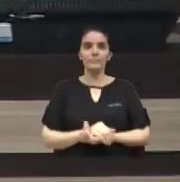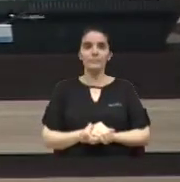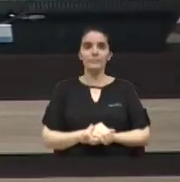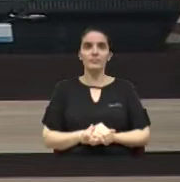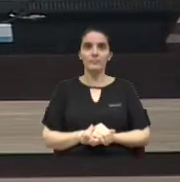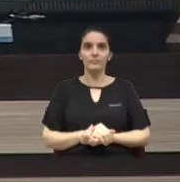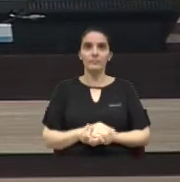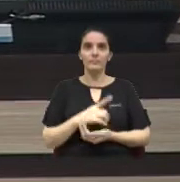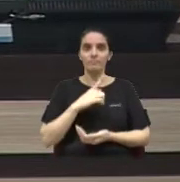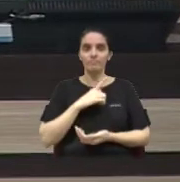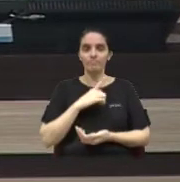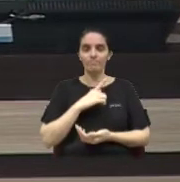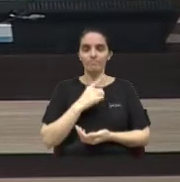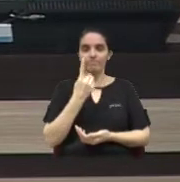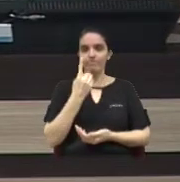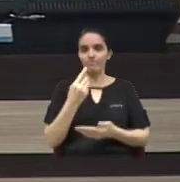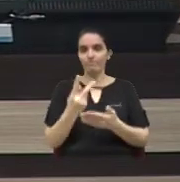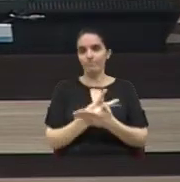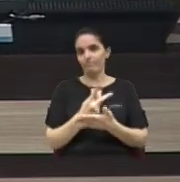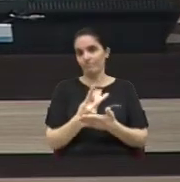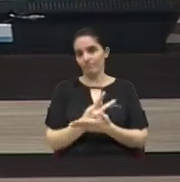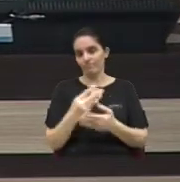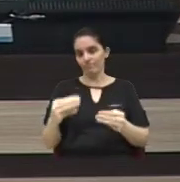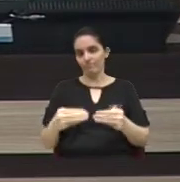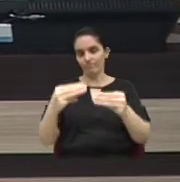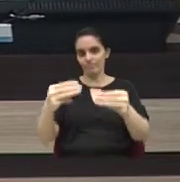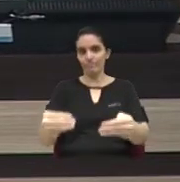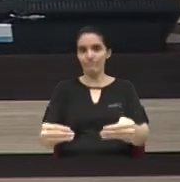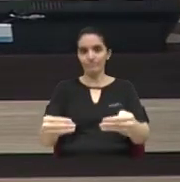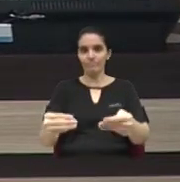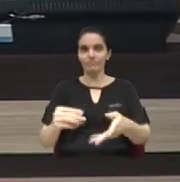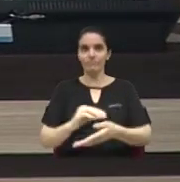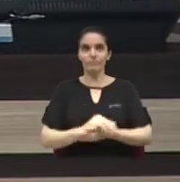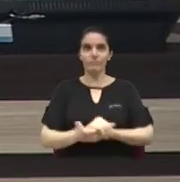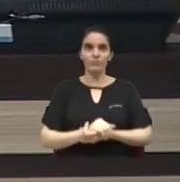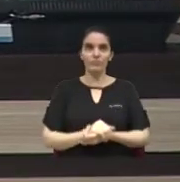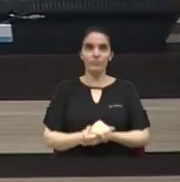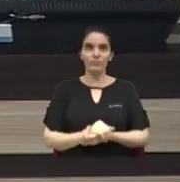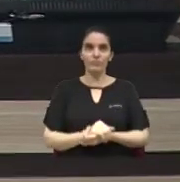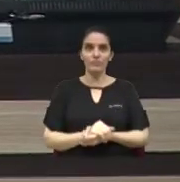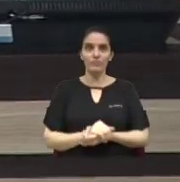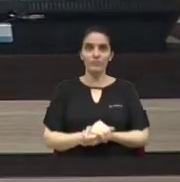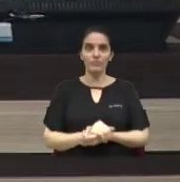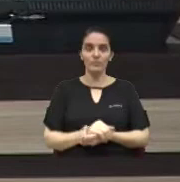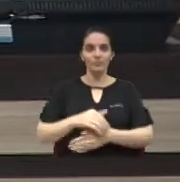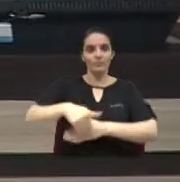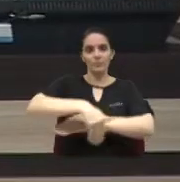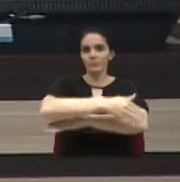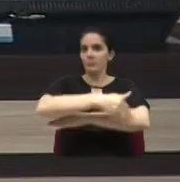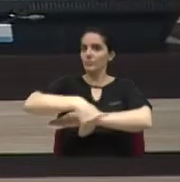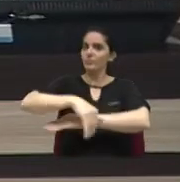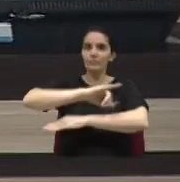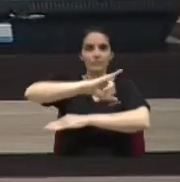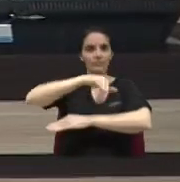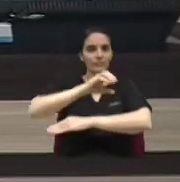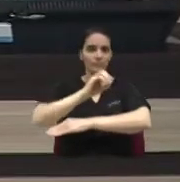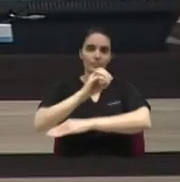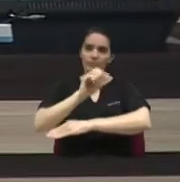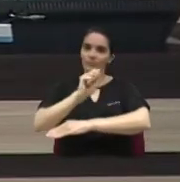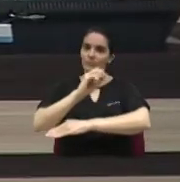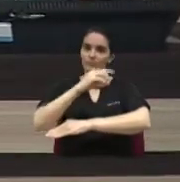tem um erro nessa moção, que não existe a rua João Gomes Filho.